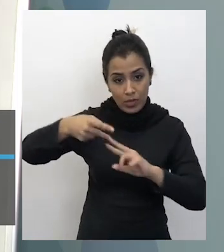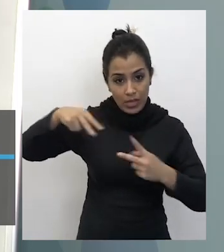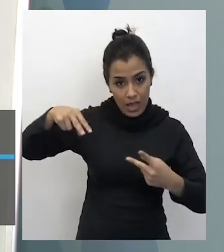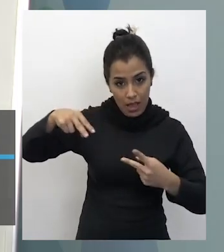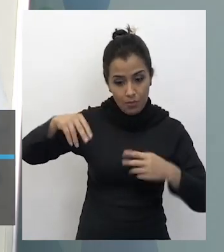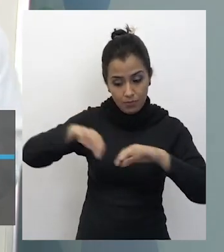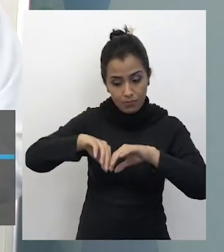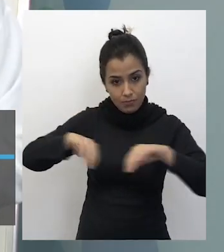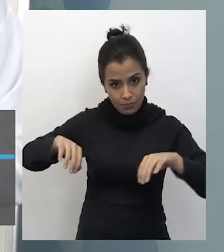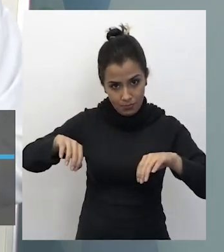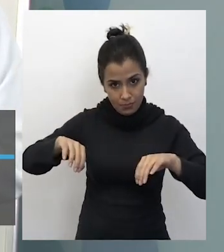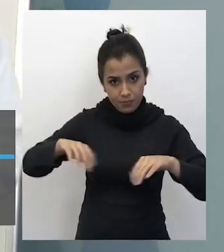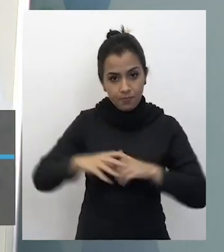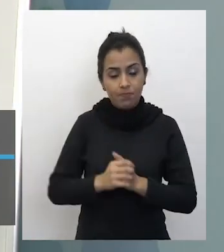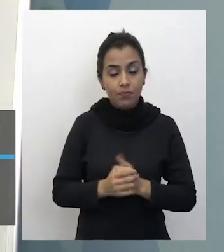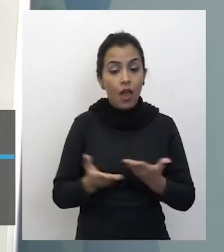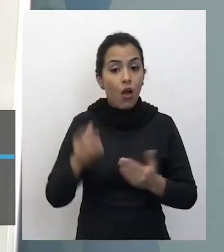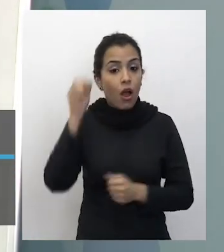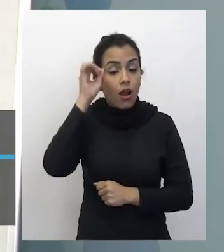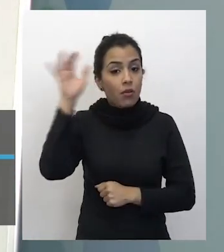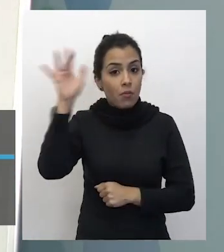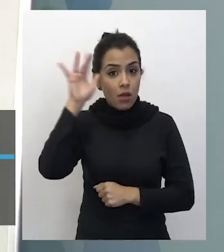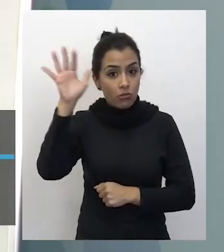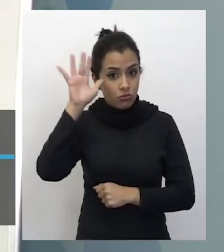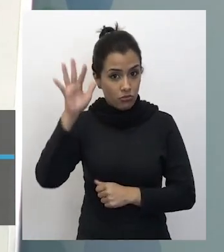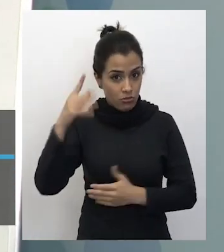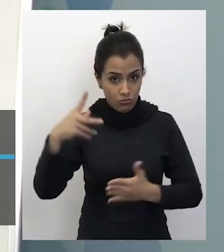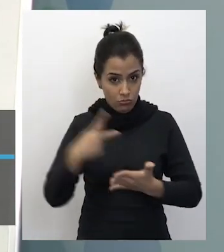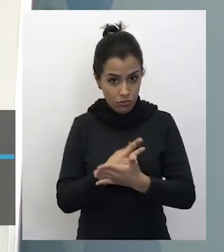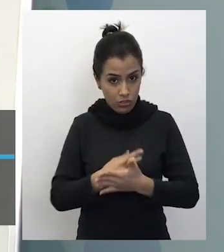bem? Agora vamos imaginar a seguinte situação.